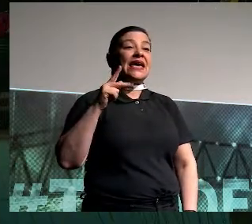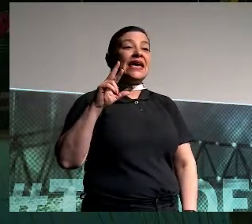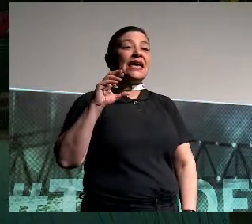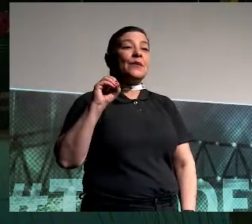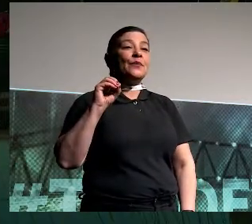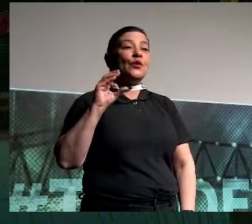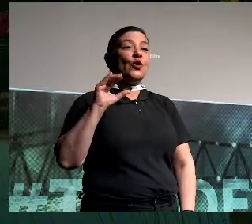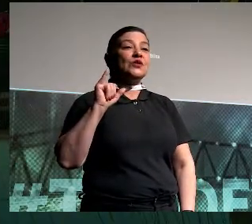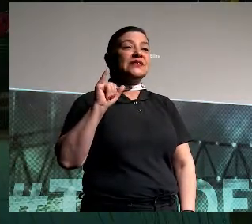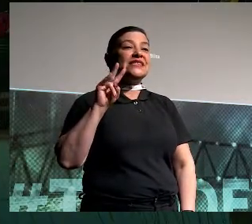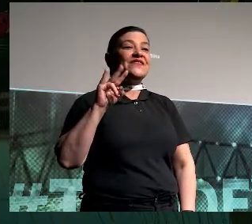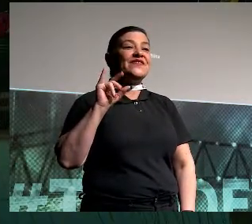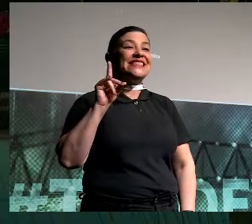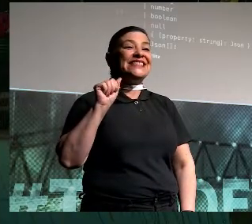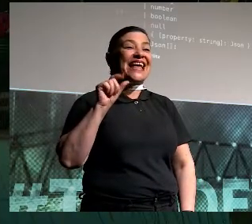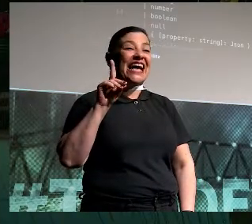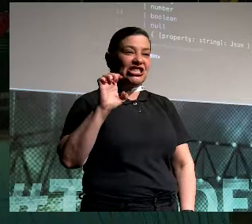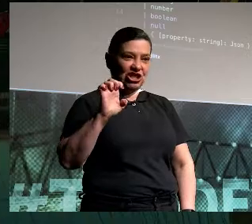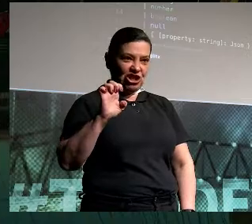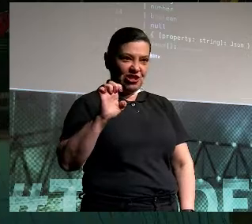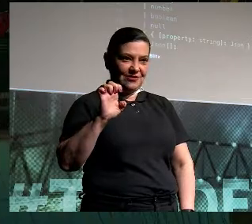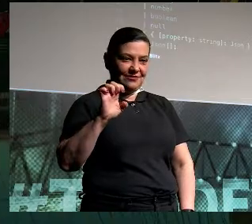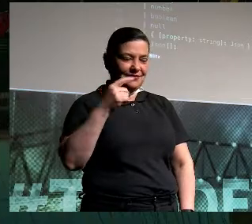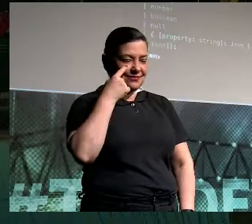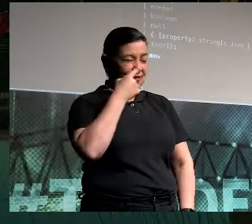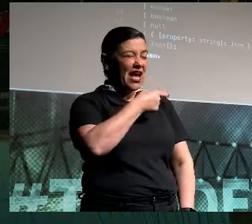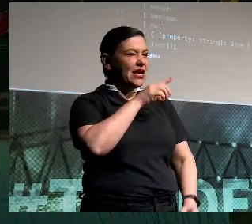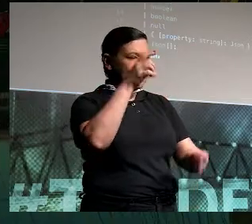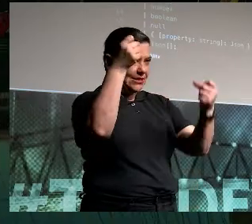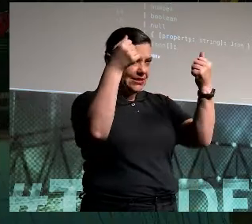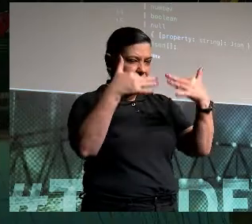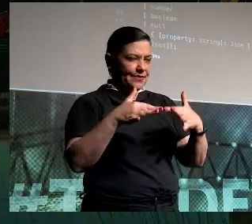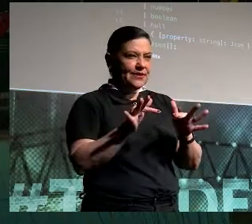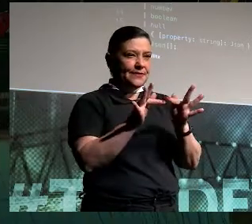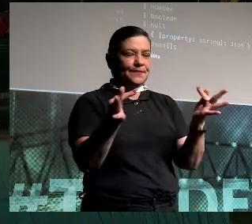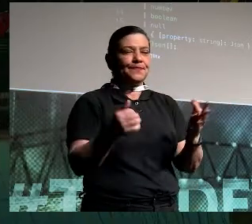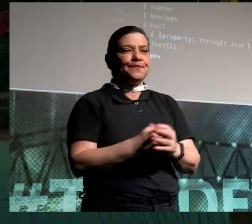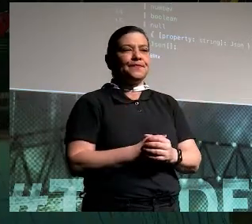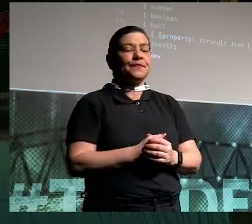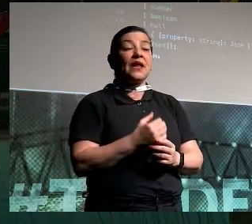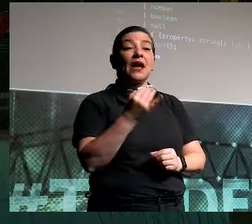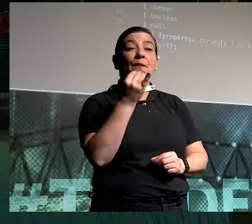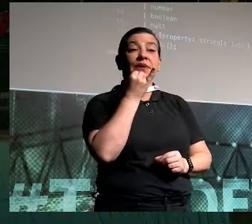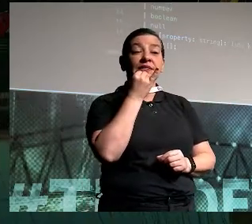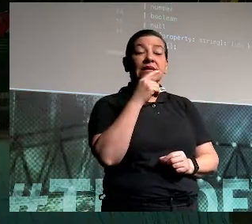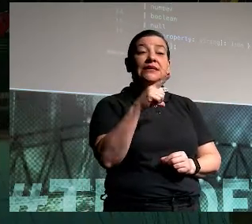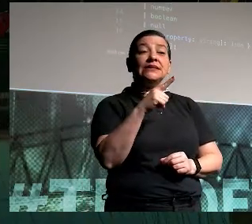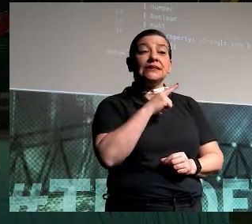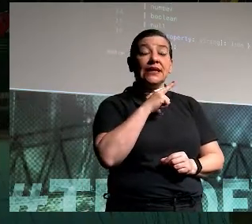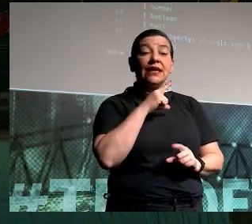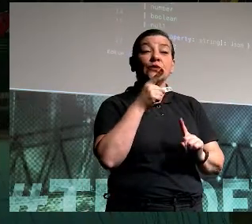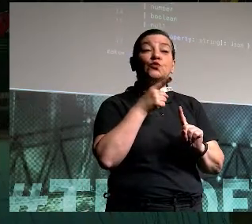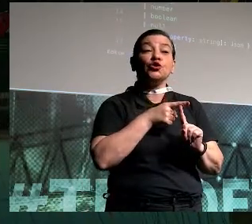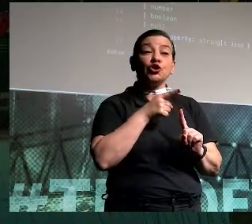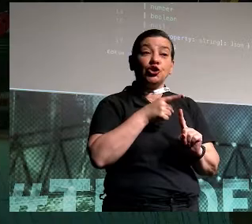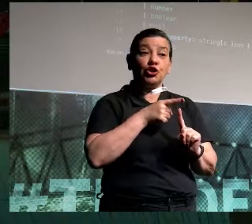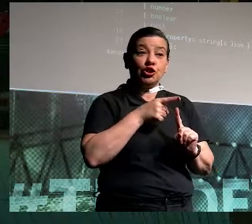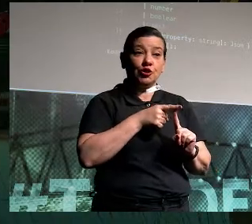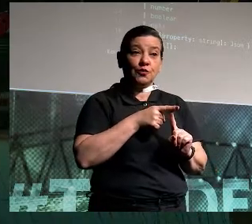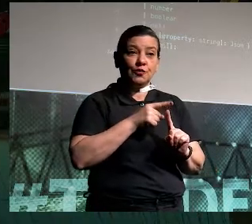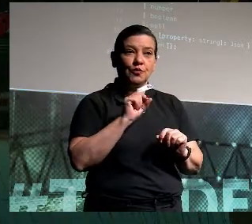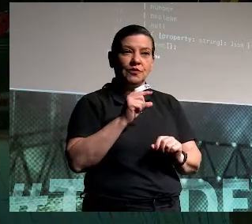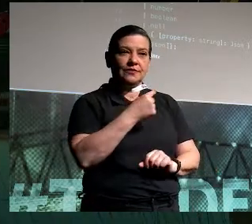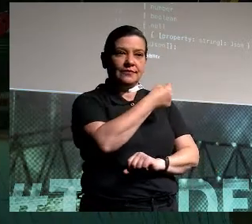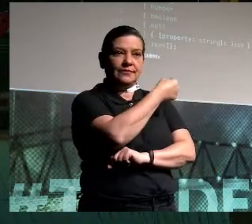Não é tão difícil assim. Vamos começar bem simples aqui, tá? Então, ó, imagina que a gente tem um tipo que ele é value